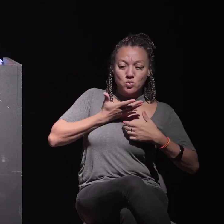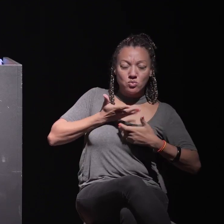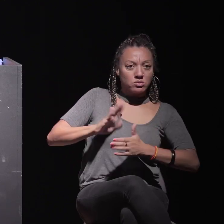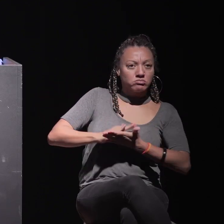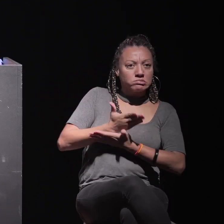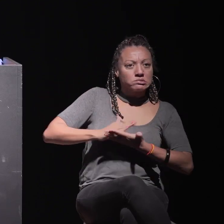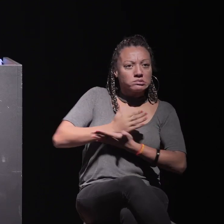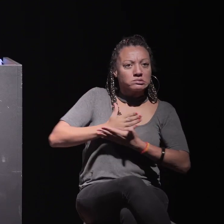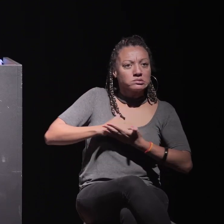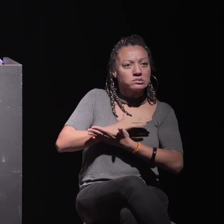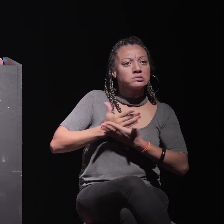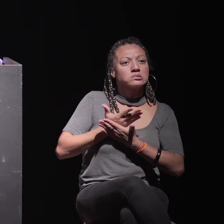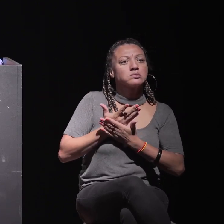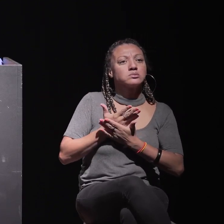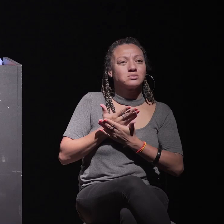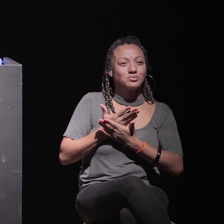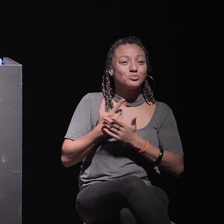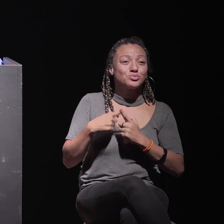reação